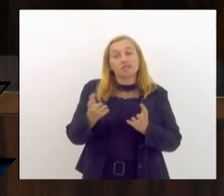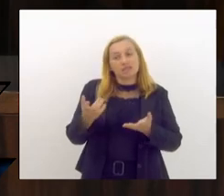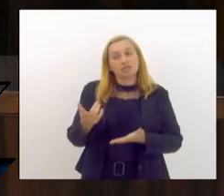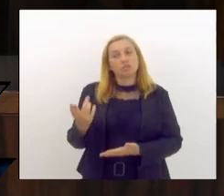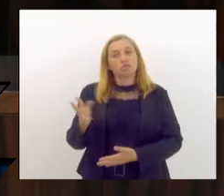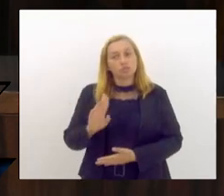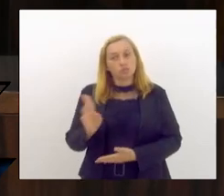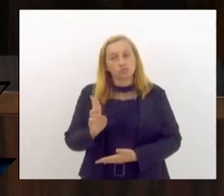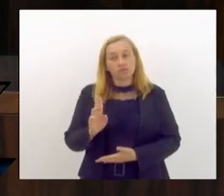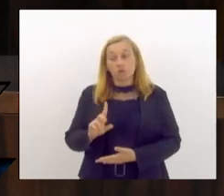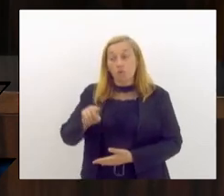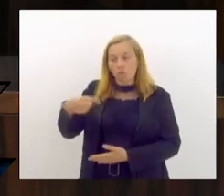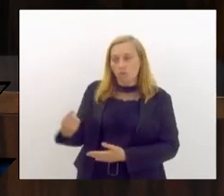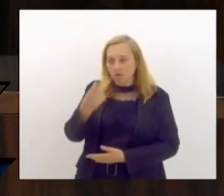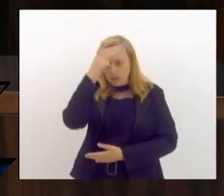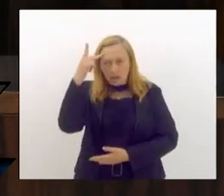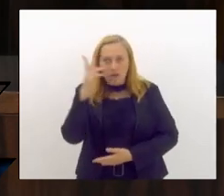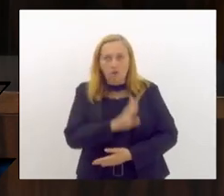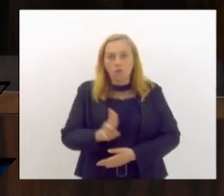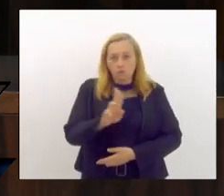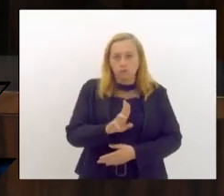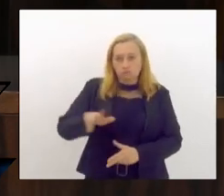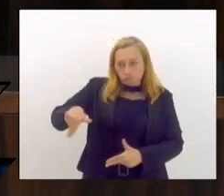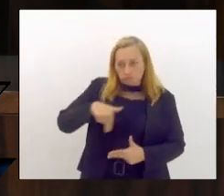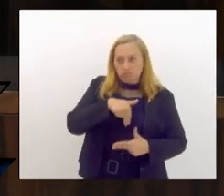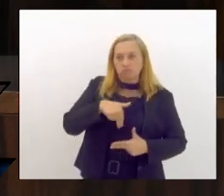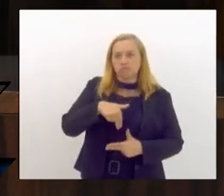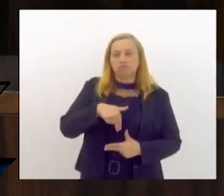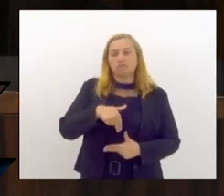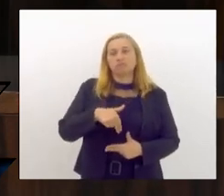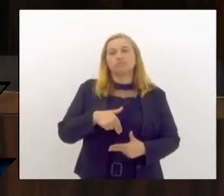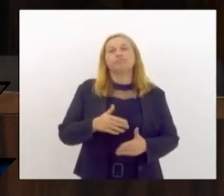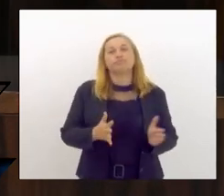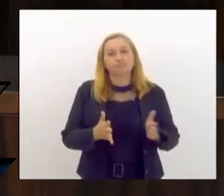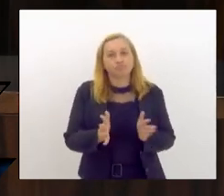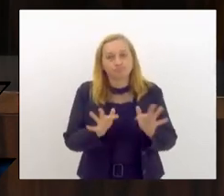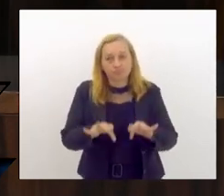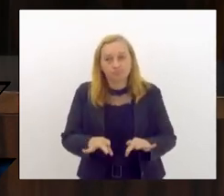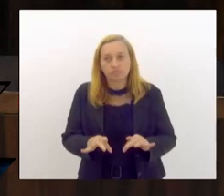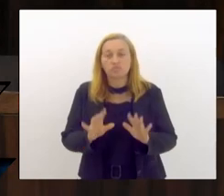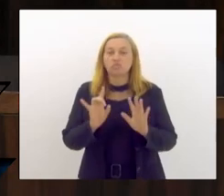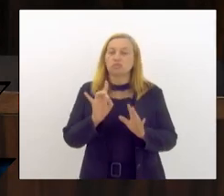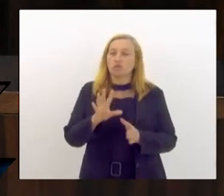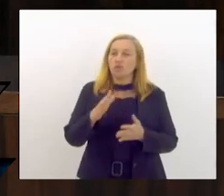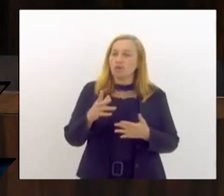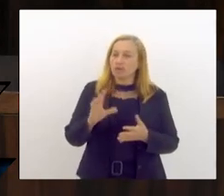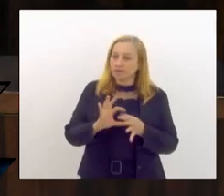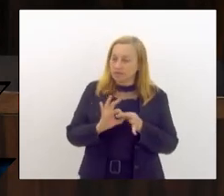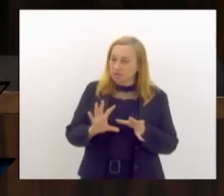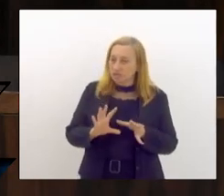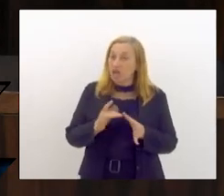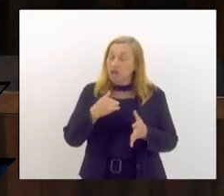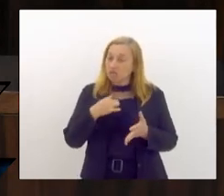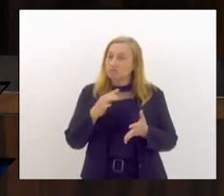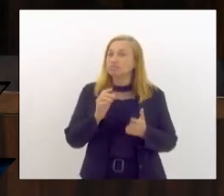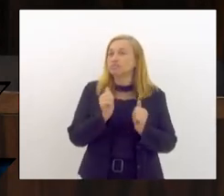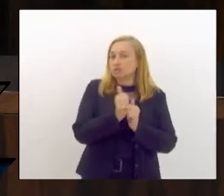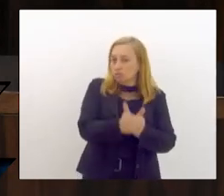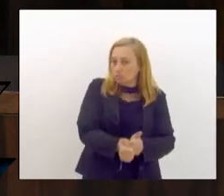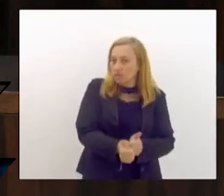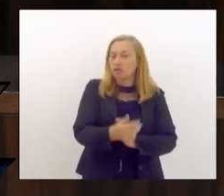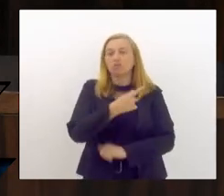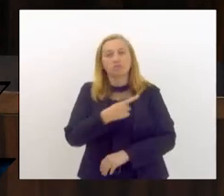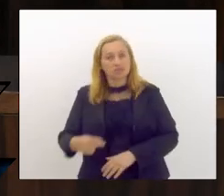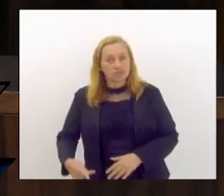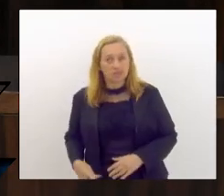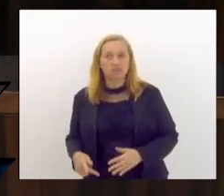escrito, como outros aí, para fazer uso da palavra no expediente. Eu abri só para... Na verdade, eu acompanhei o que o presidente